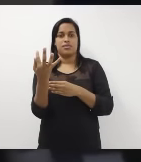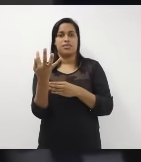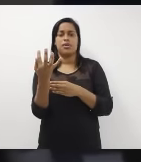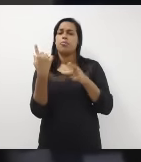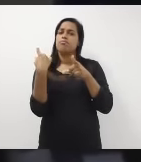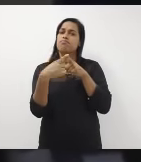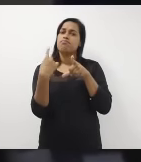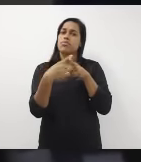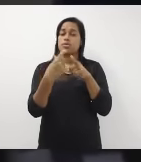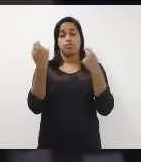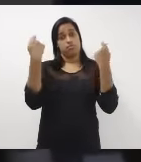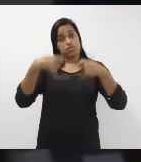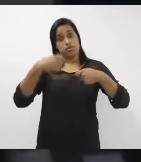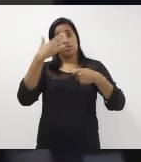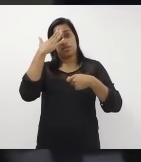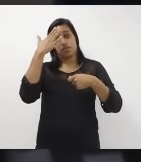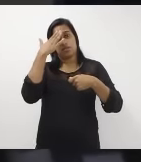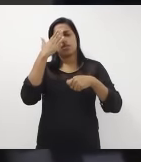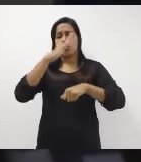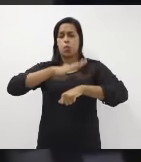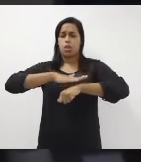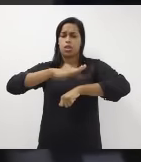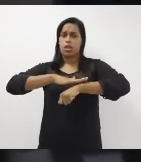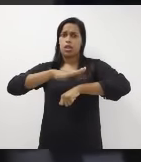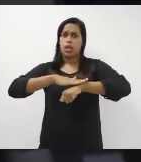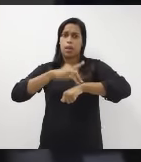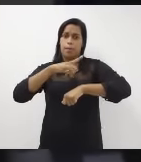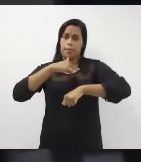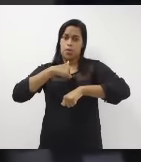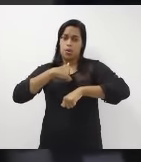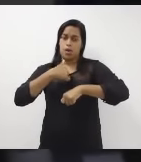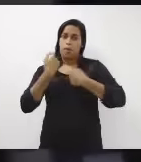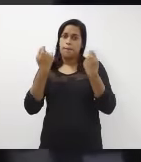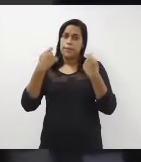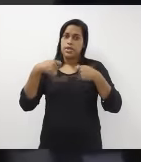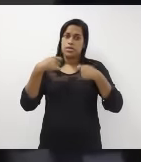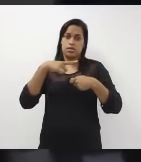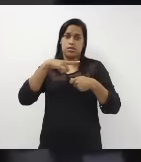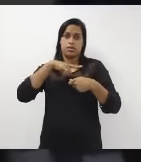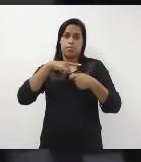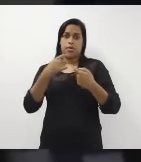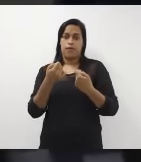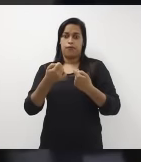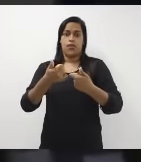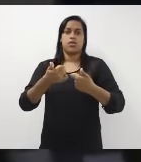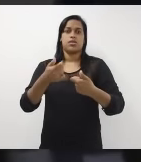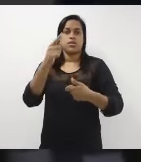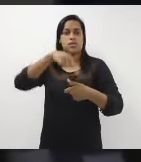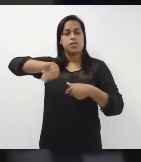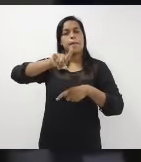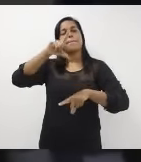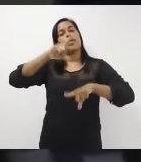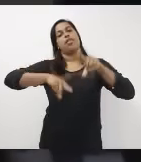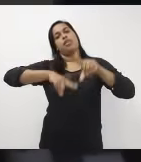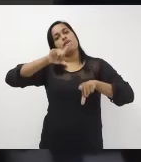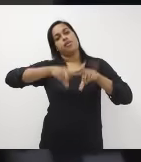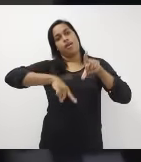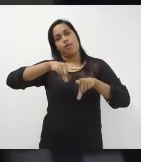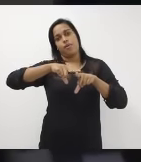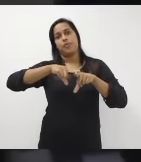você tem que levar em consideração quanto tempo o teu fornecedor leva para poder te fornecer esse material.